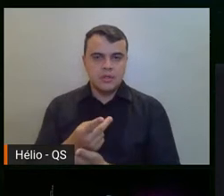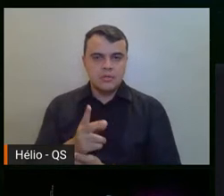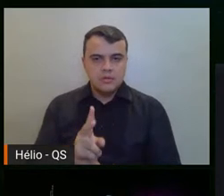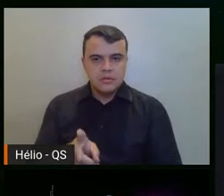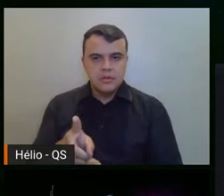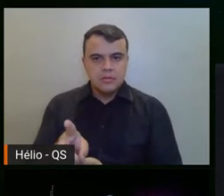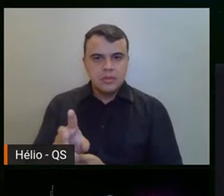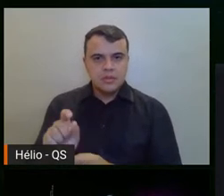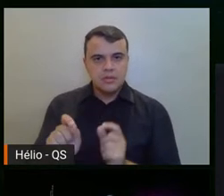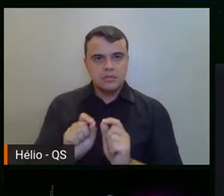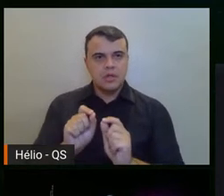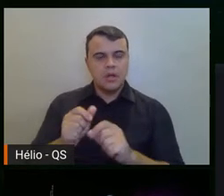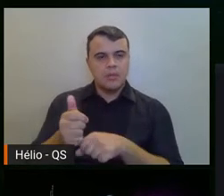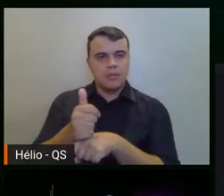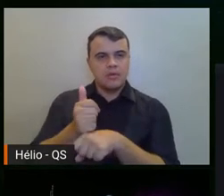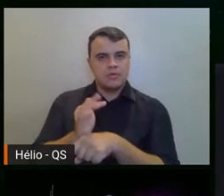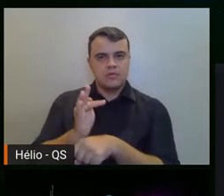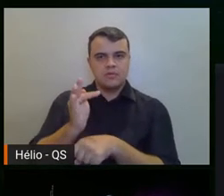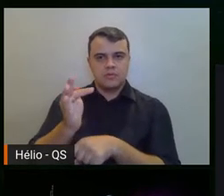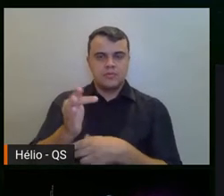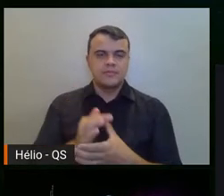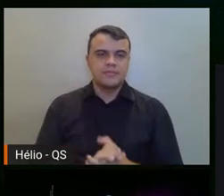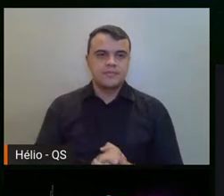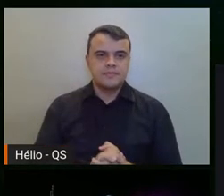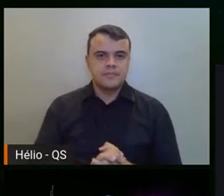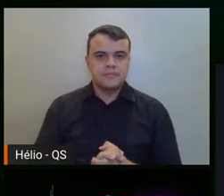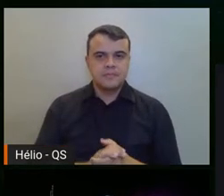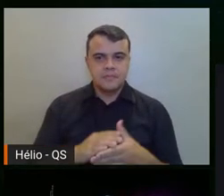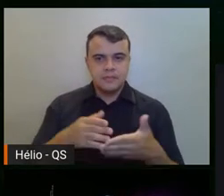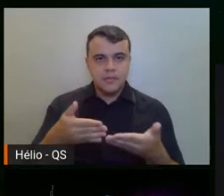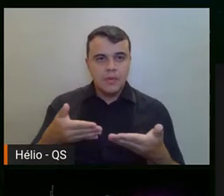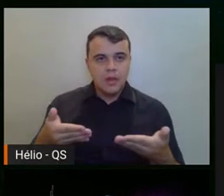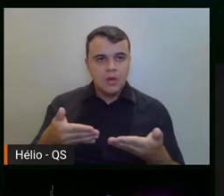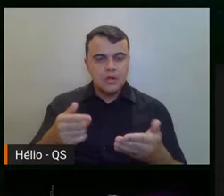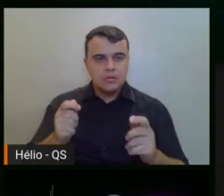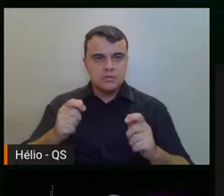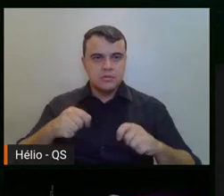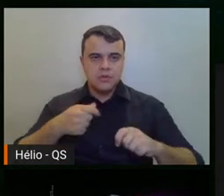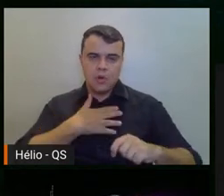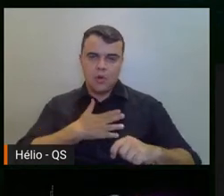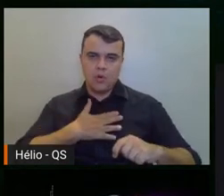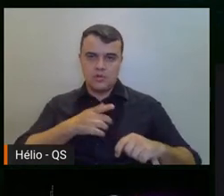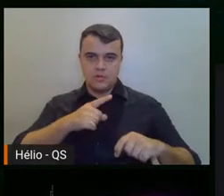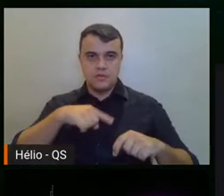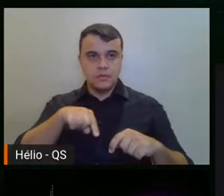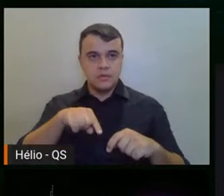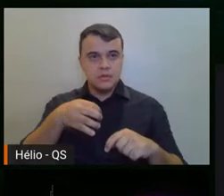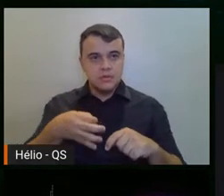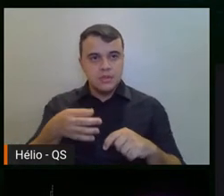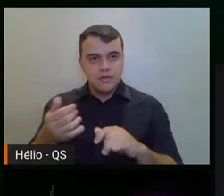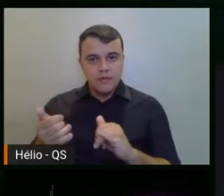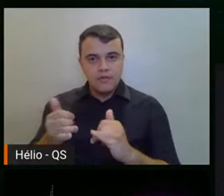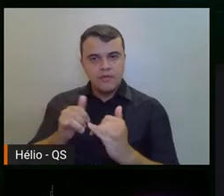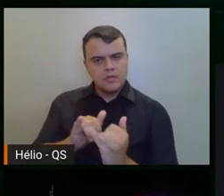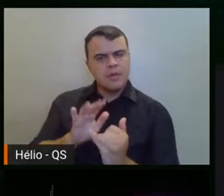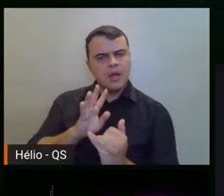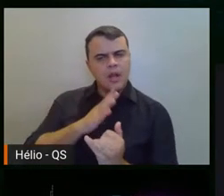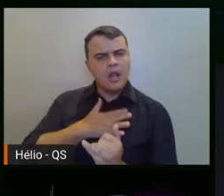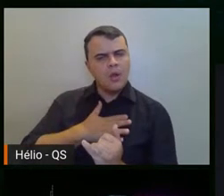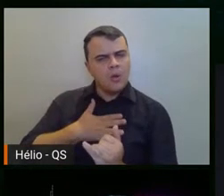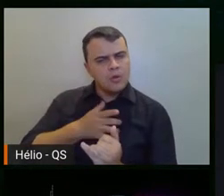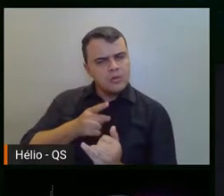ser aí as carreiras do Futuro né então a gente espera que vocês gostem aí a galera tá dando feedback incrível aí sobre